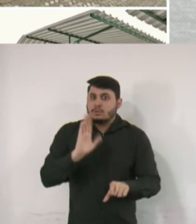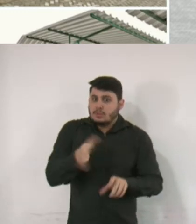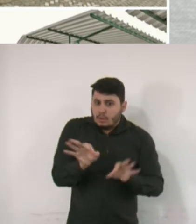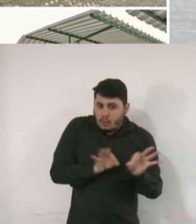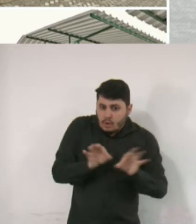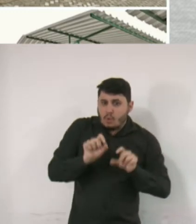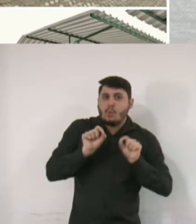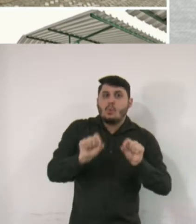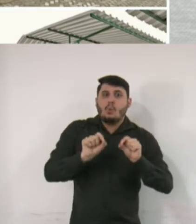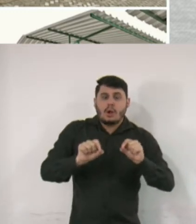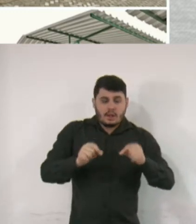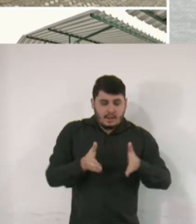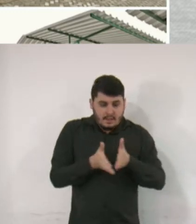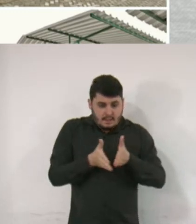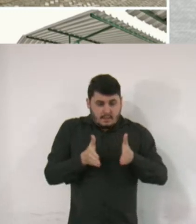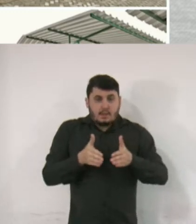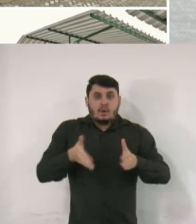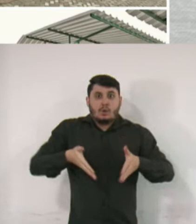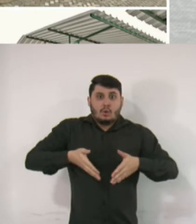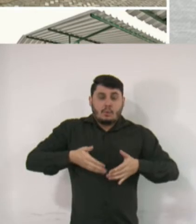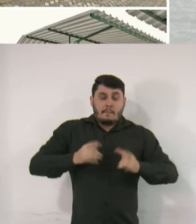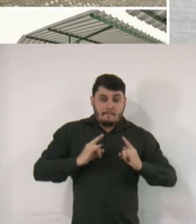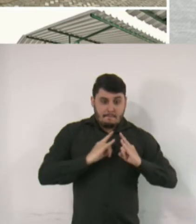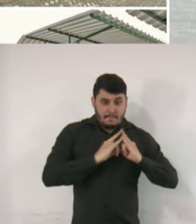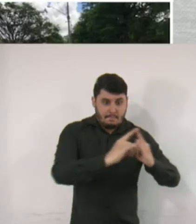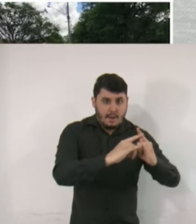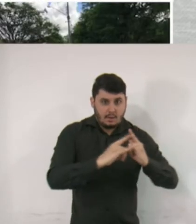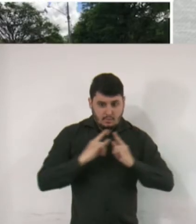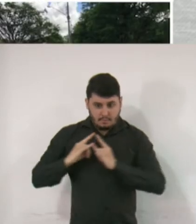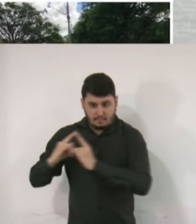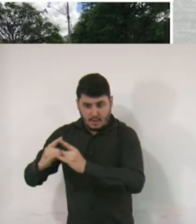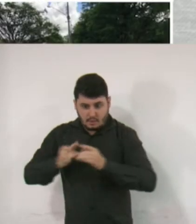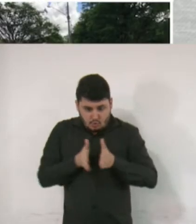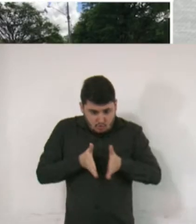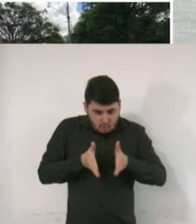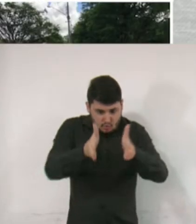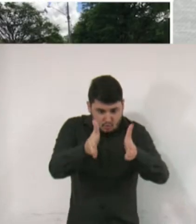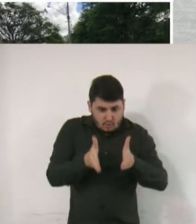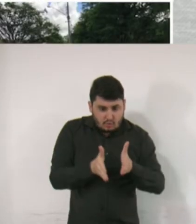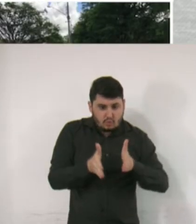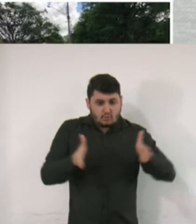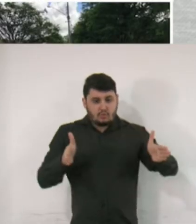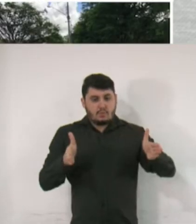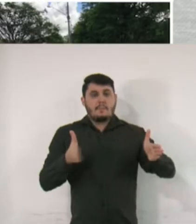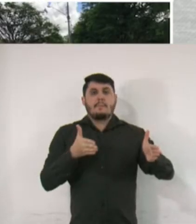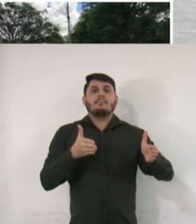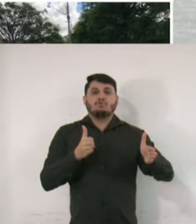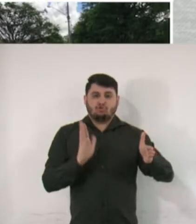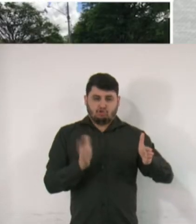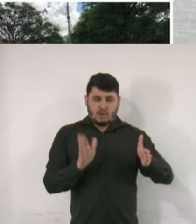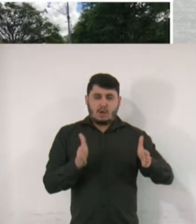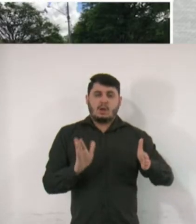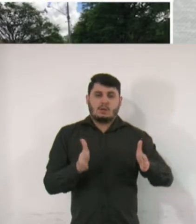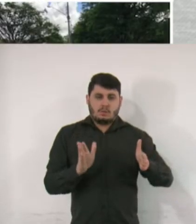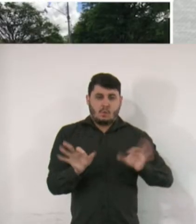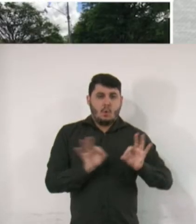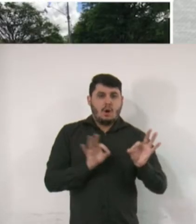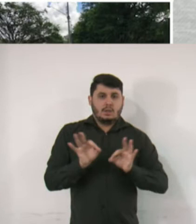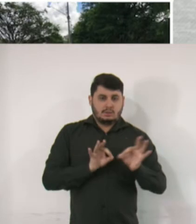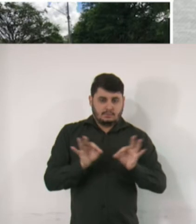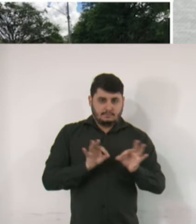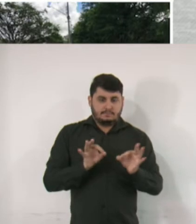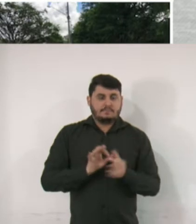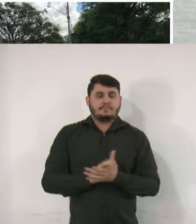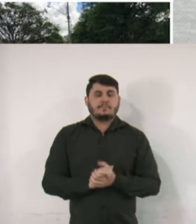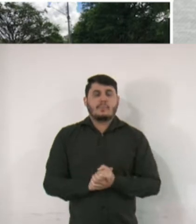o alargamento de corredores, espaçamento entre os bancos. No próximo slide está sendo demonstrado a